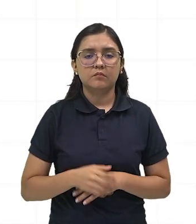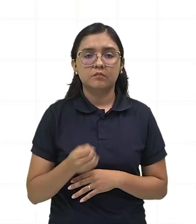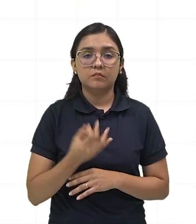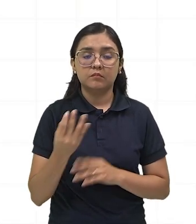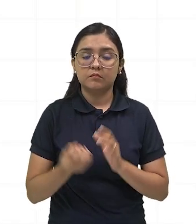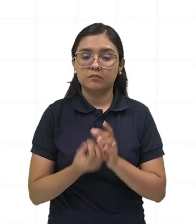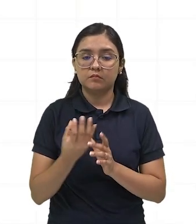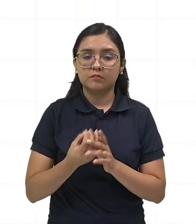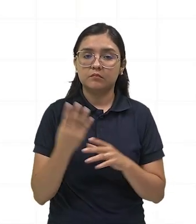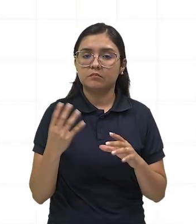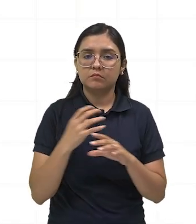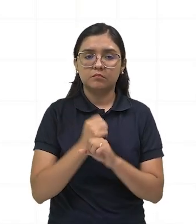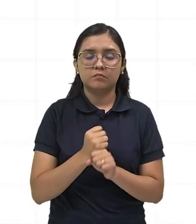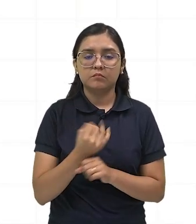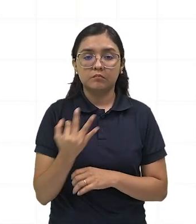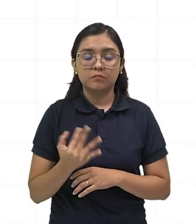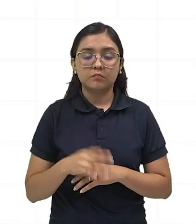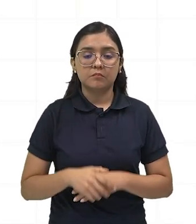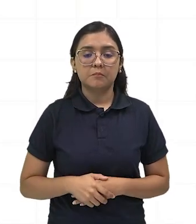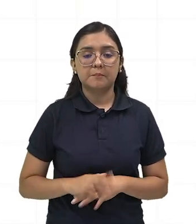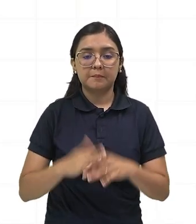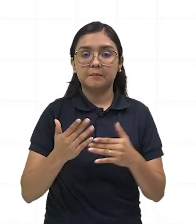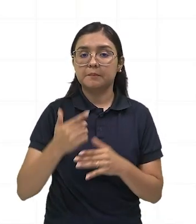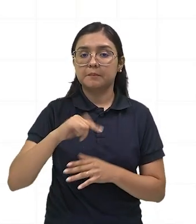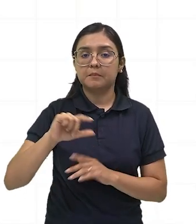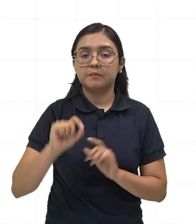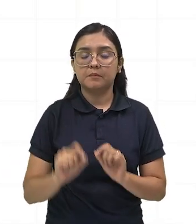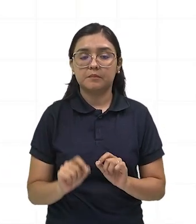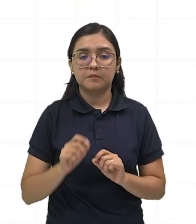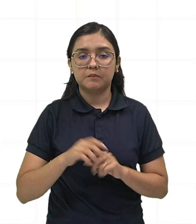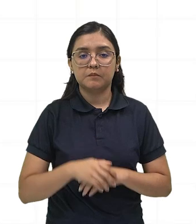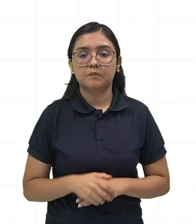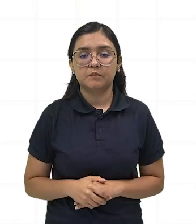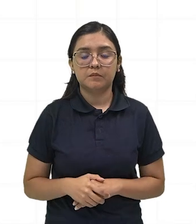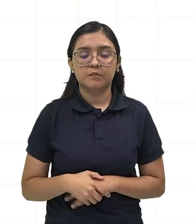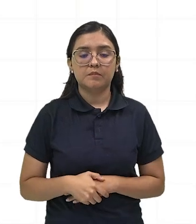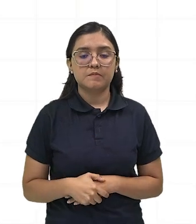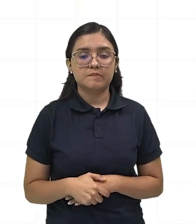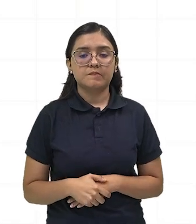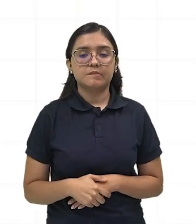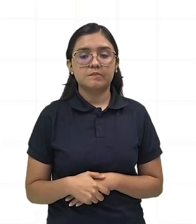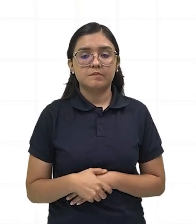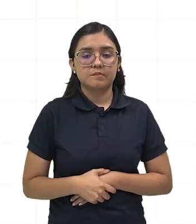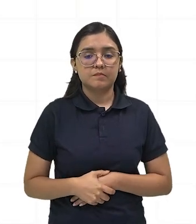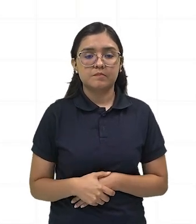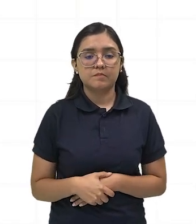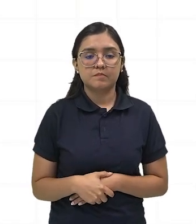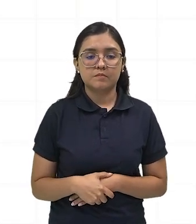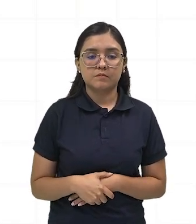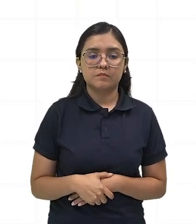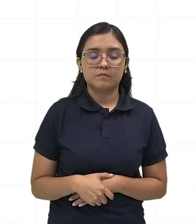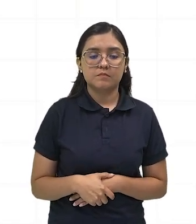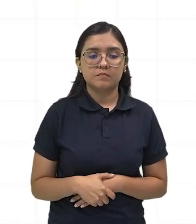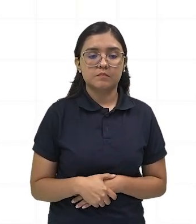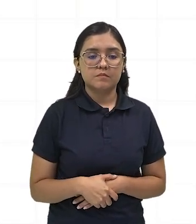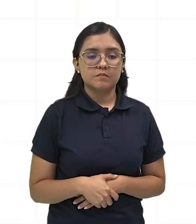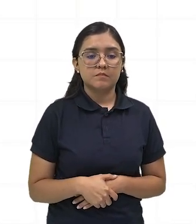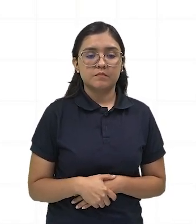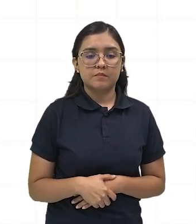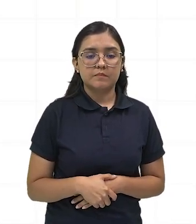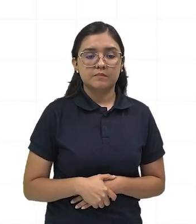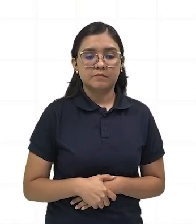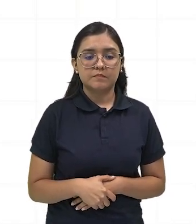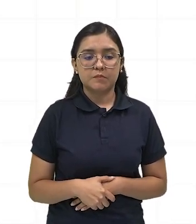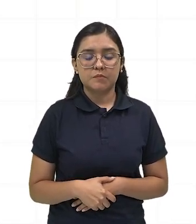total? Então, novamente, nós vamos aqui, né, vamos então relacionar